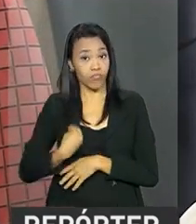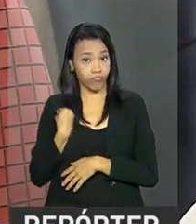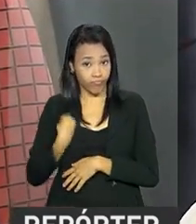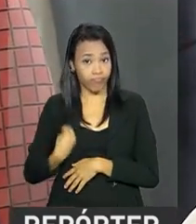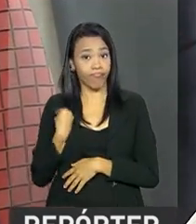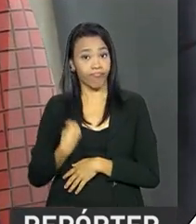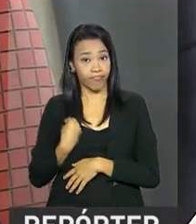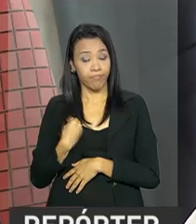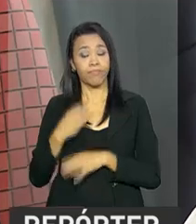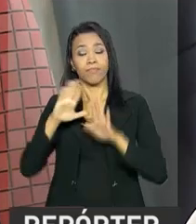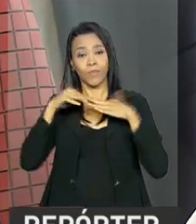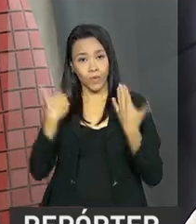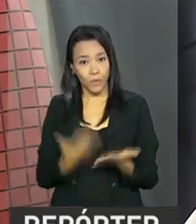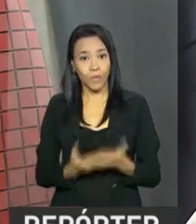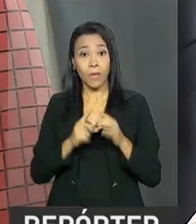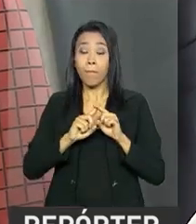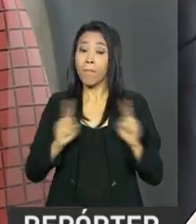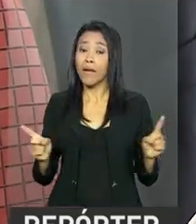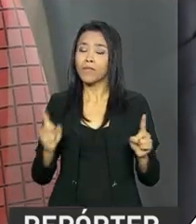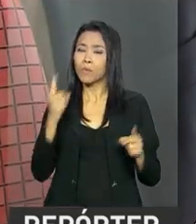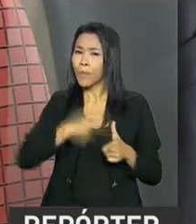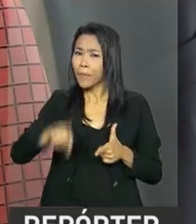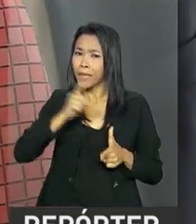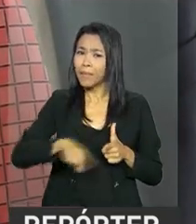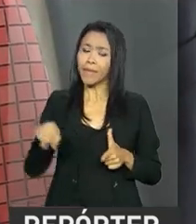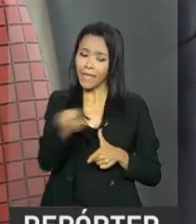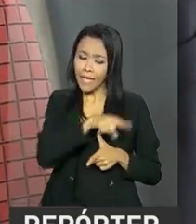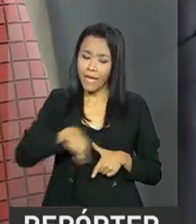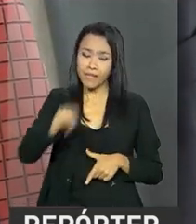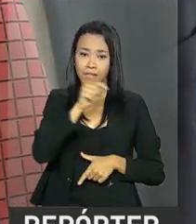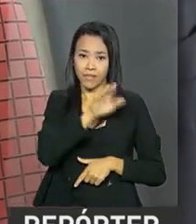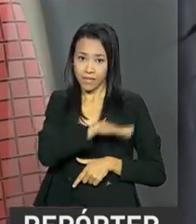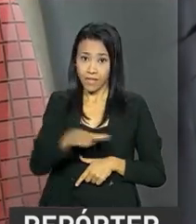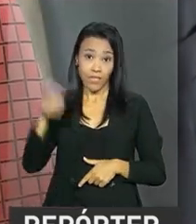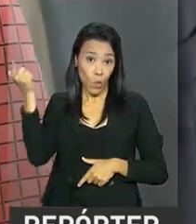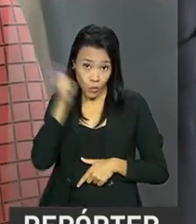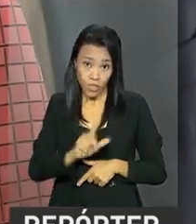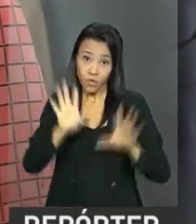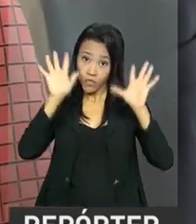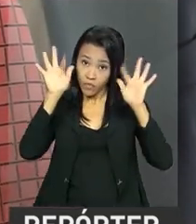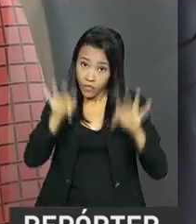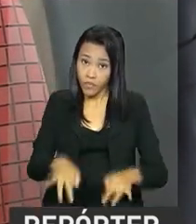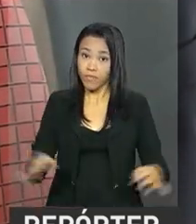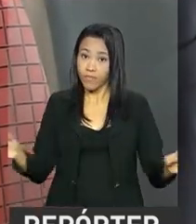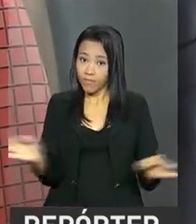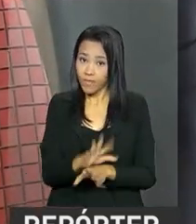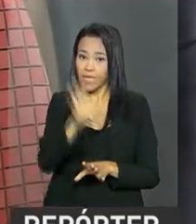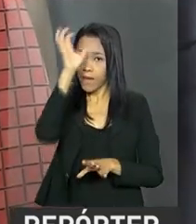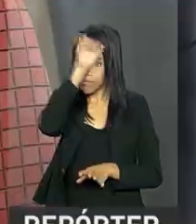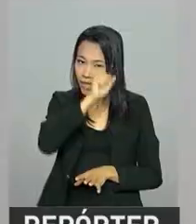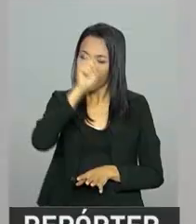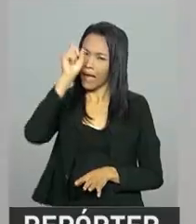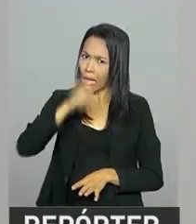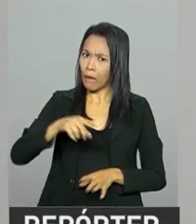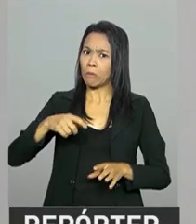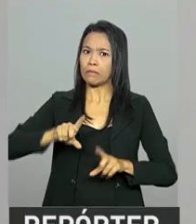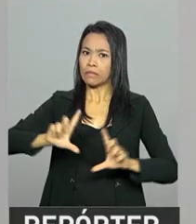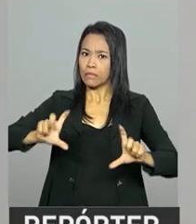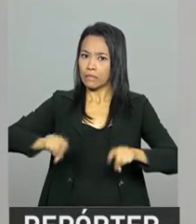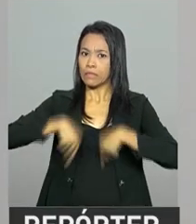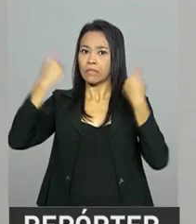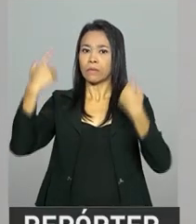garantir que as crianças concluam o ensino fundamental e aprendam esse é o nosso maior desafio a